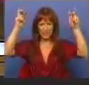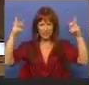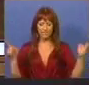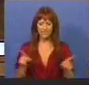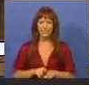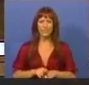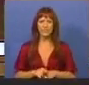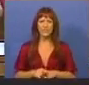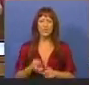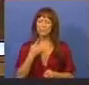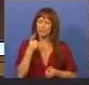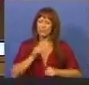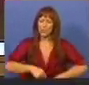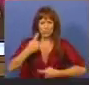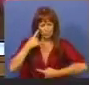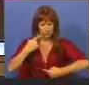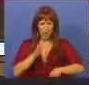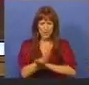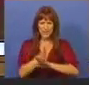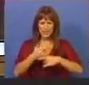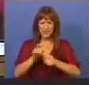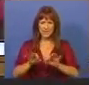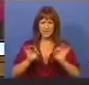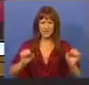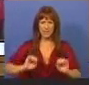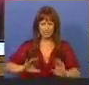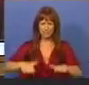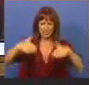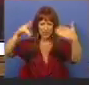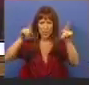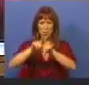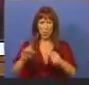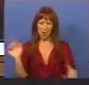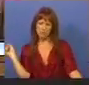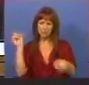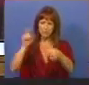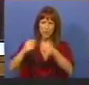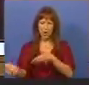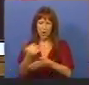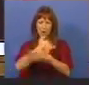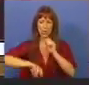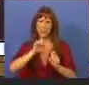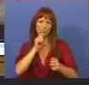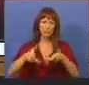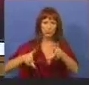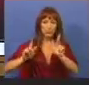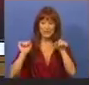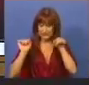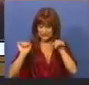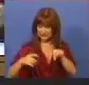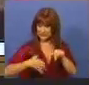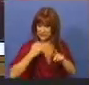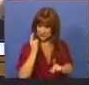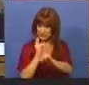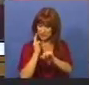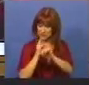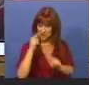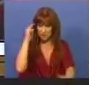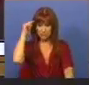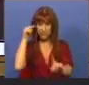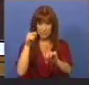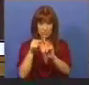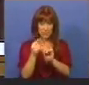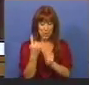citar, reafirmar o setor como prioridade na afetação dos recursos disponíveis. Neste sentido, a meta